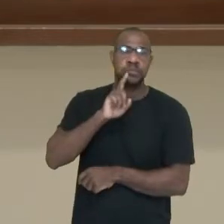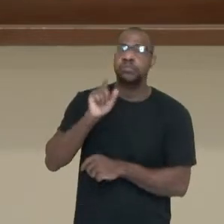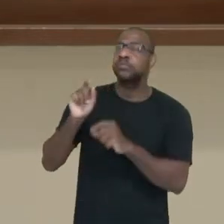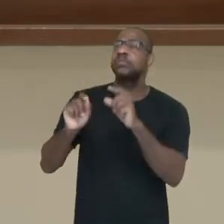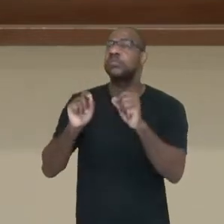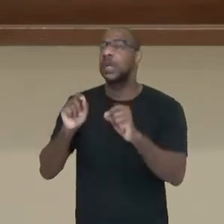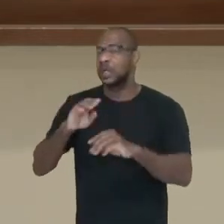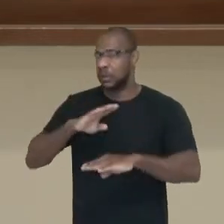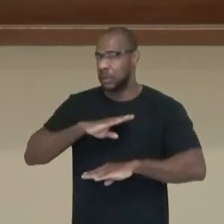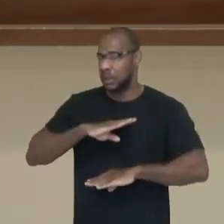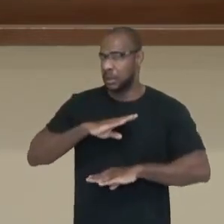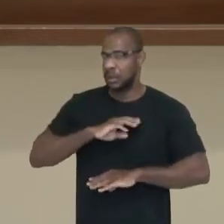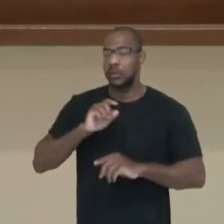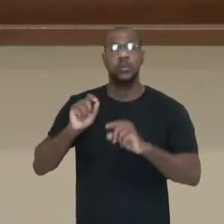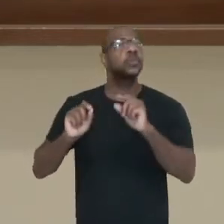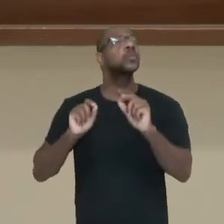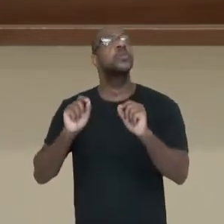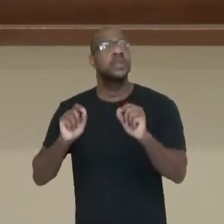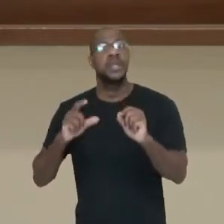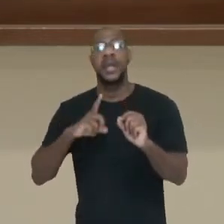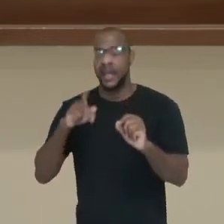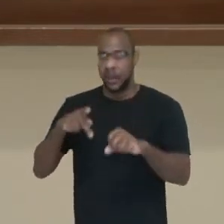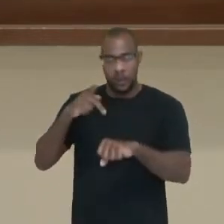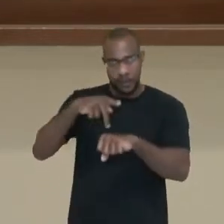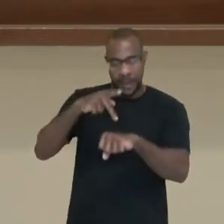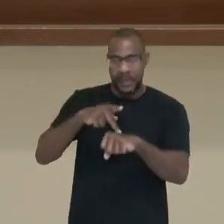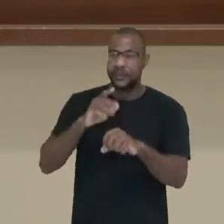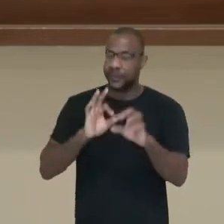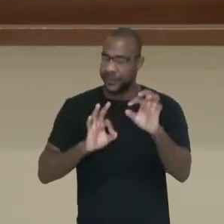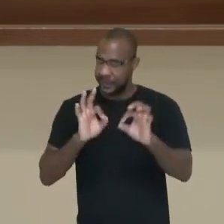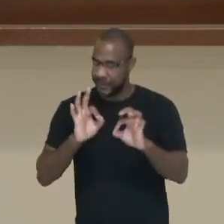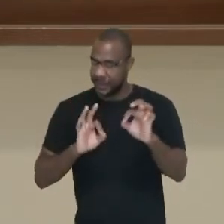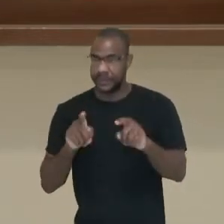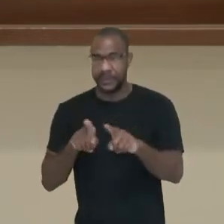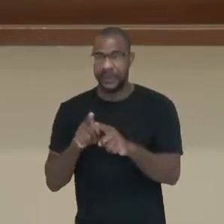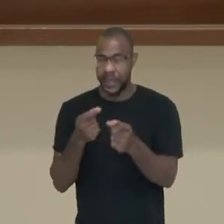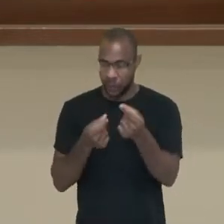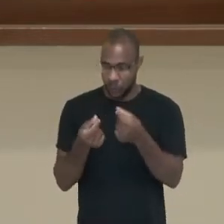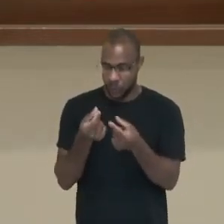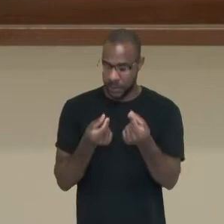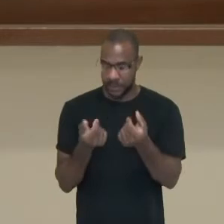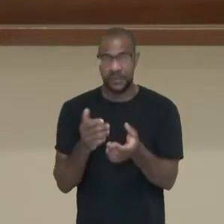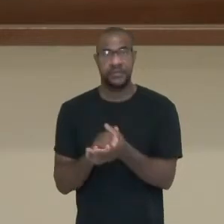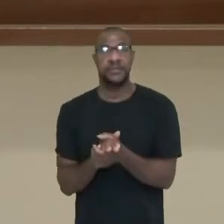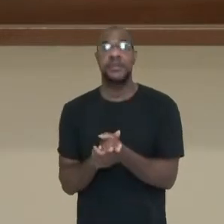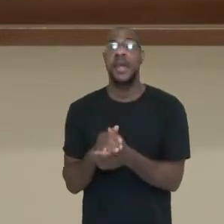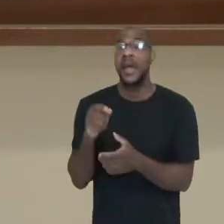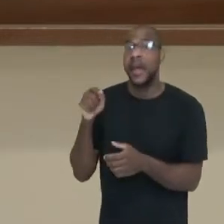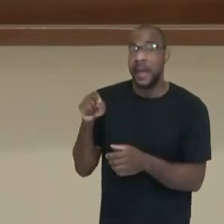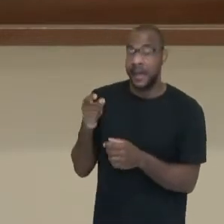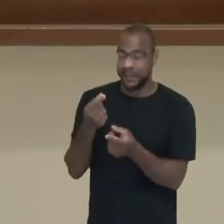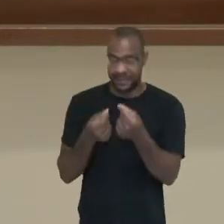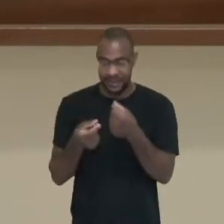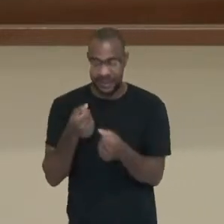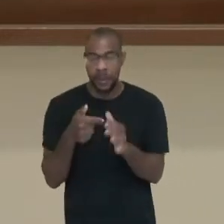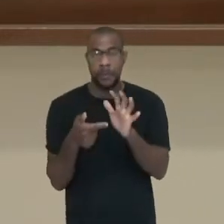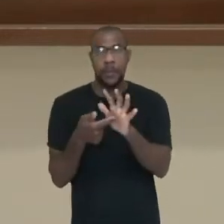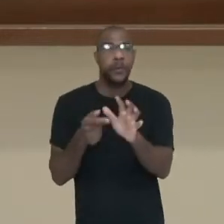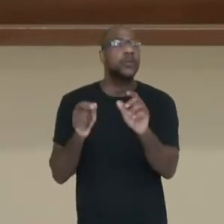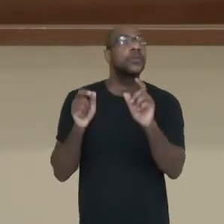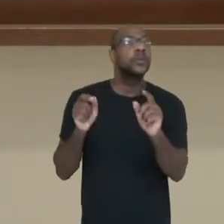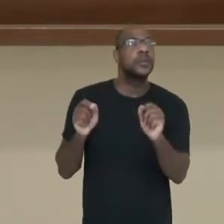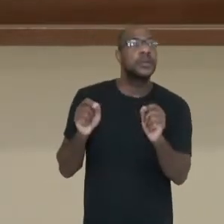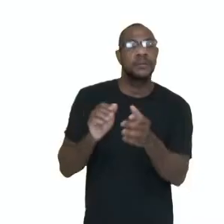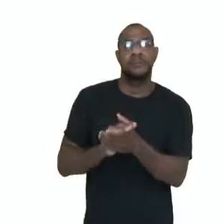situação e à constatação de que é um país organizado economicamente. Essa economia apresenta-se nas